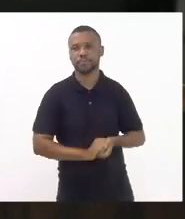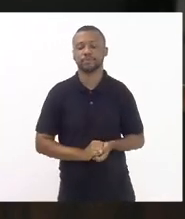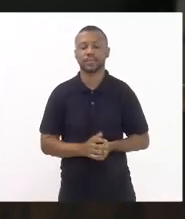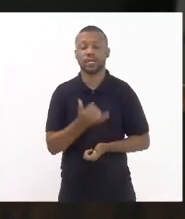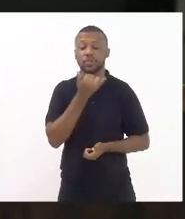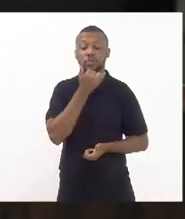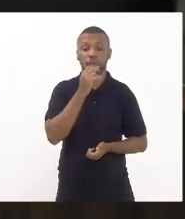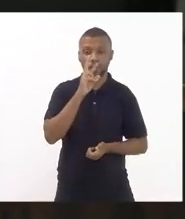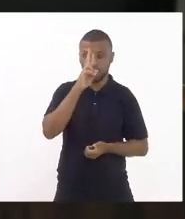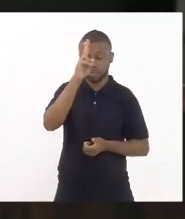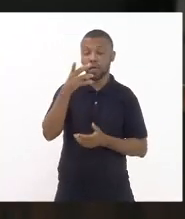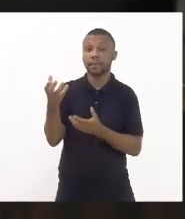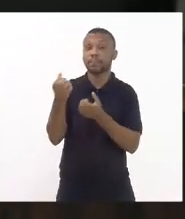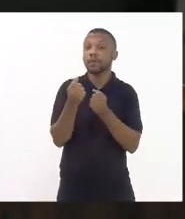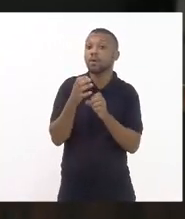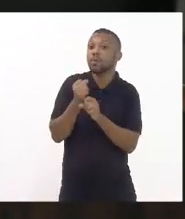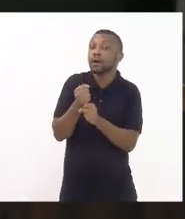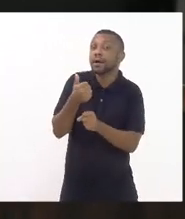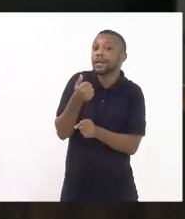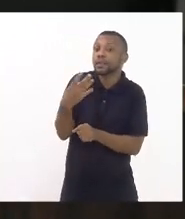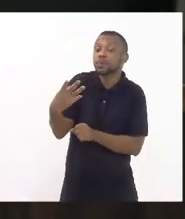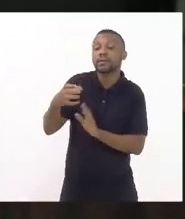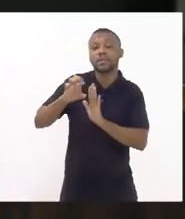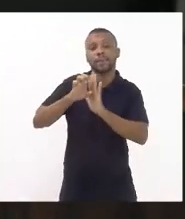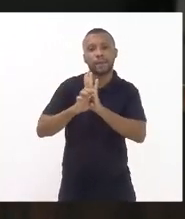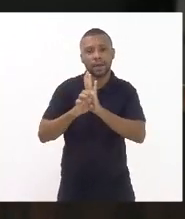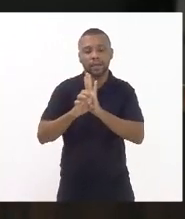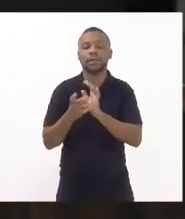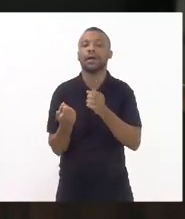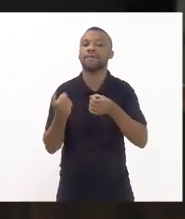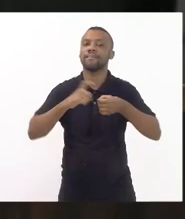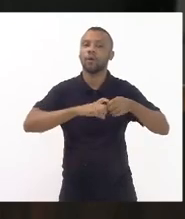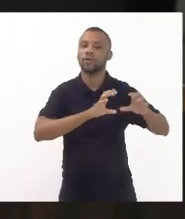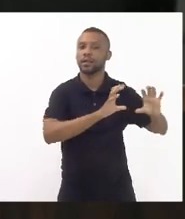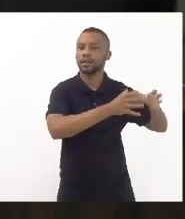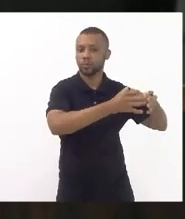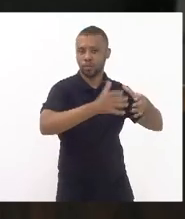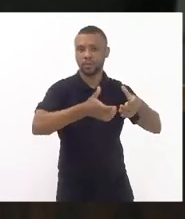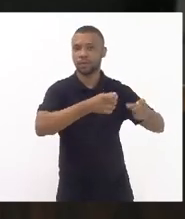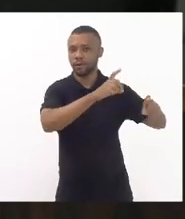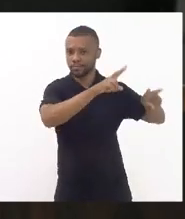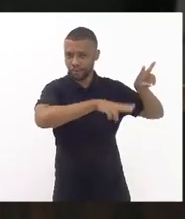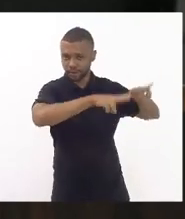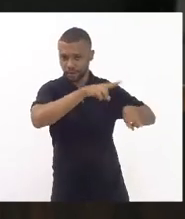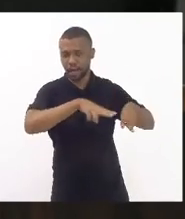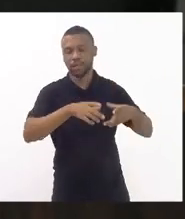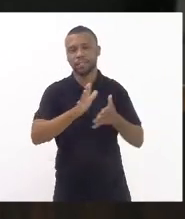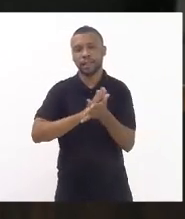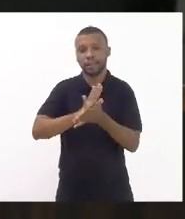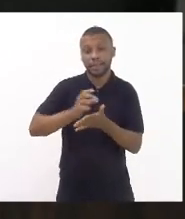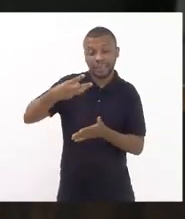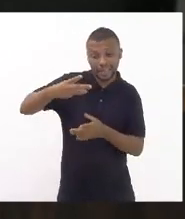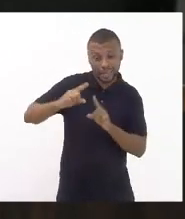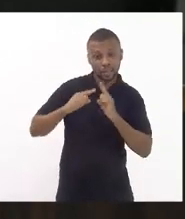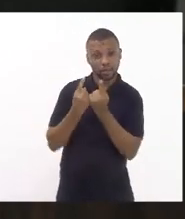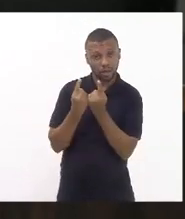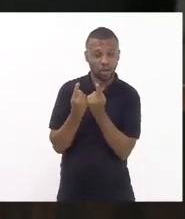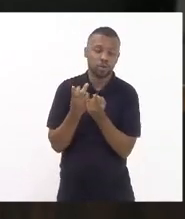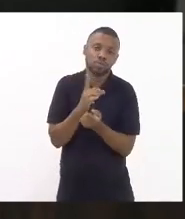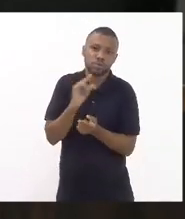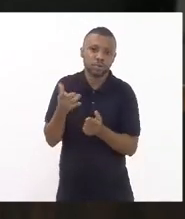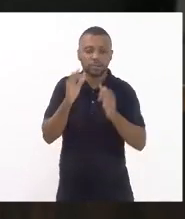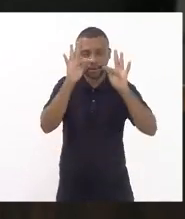Perdão, recebeu 14 emendas e retorna às comissões. Nada mais a tratar na terceira sessão extraordinária do dia, mesmo